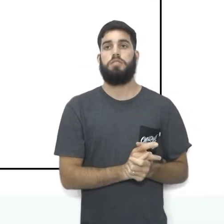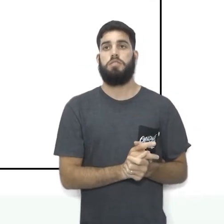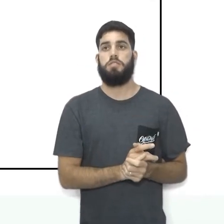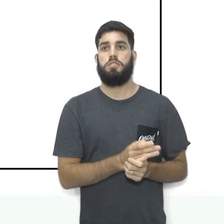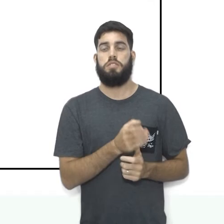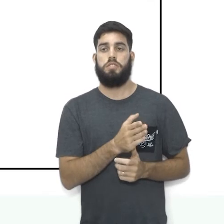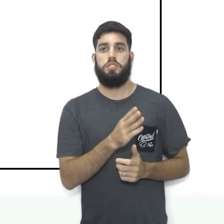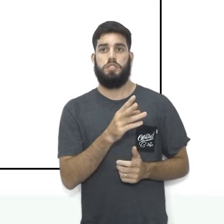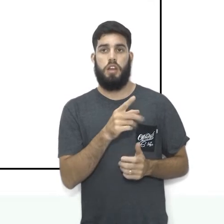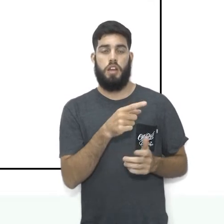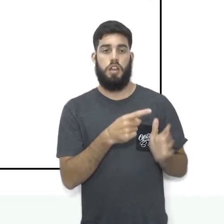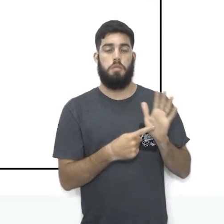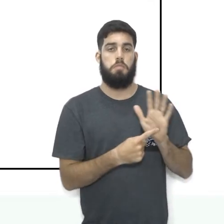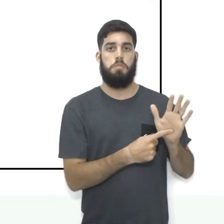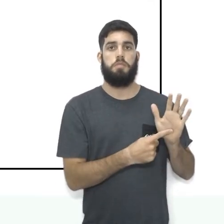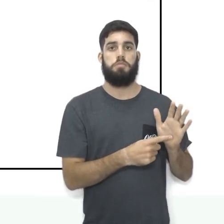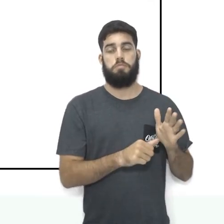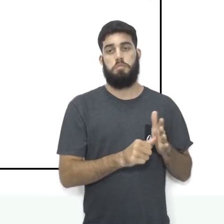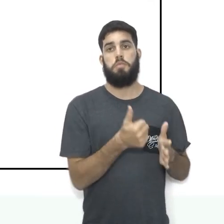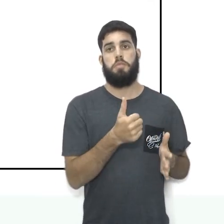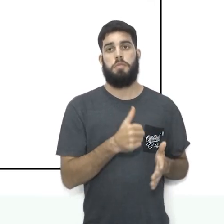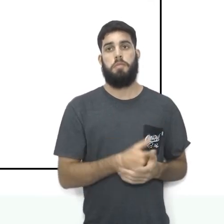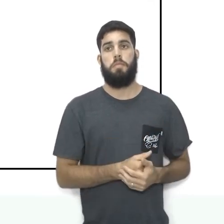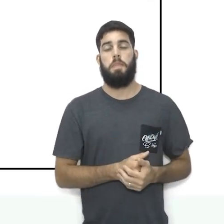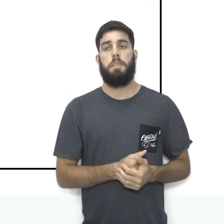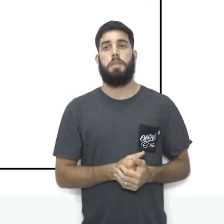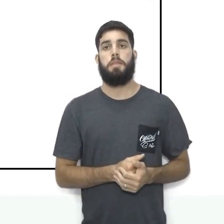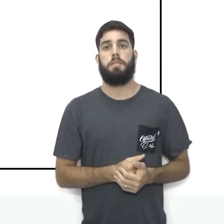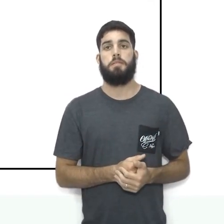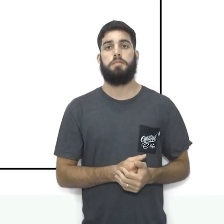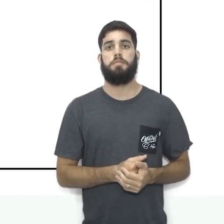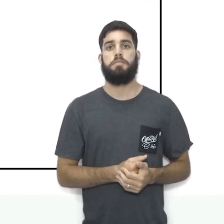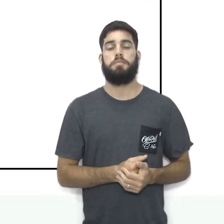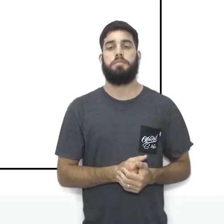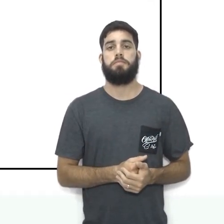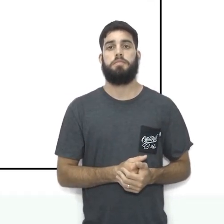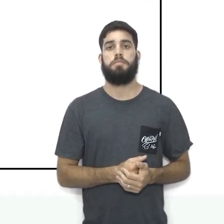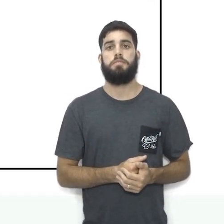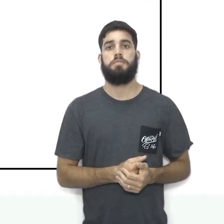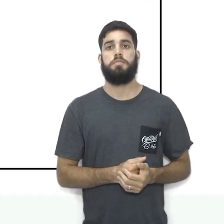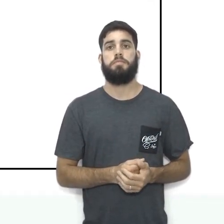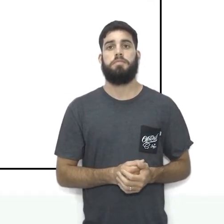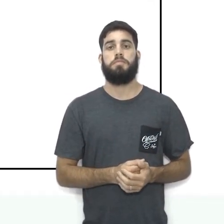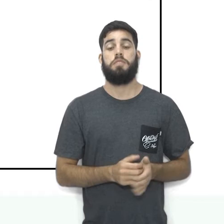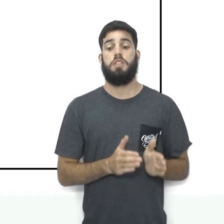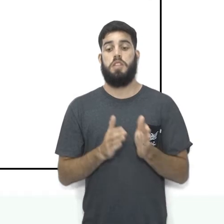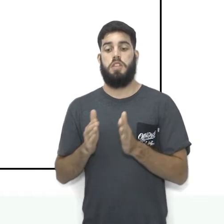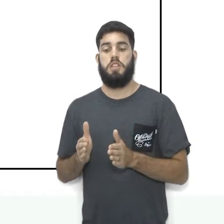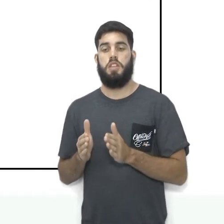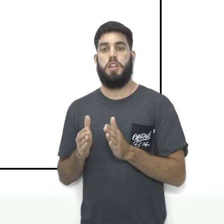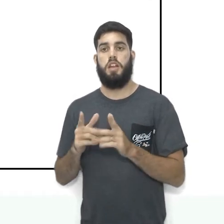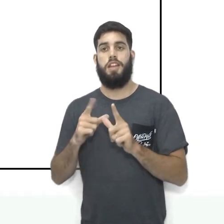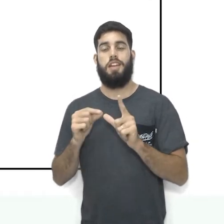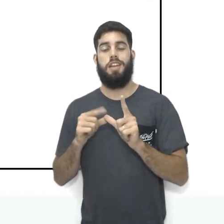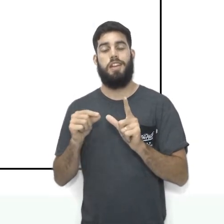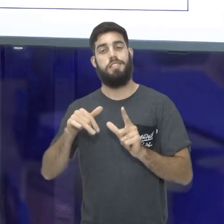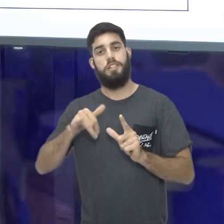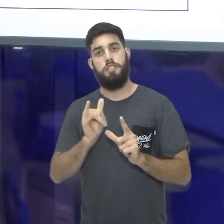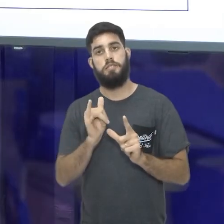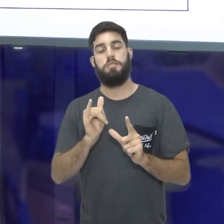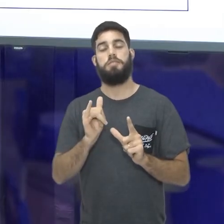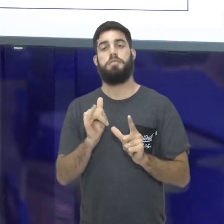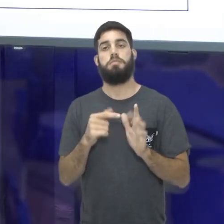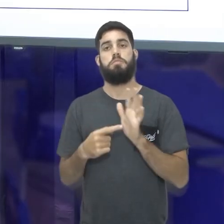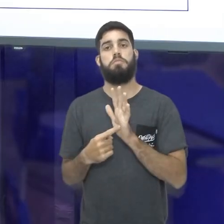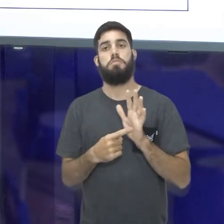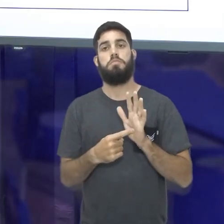ele aparece primeiro aqui na nossa equação, no nosso sistema de equações, e a letra y, ele vai indicar